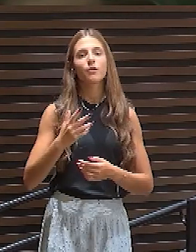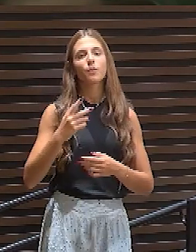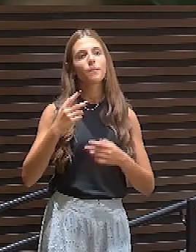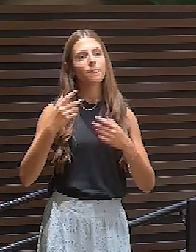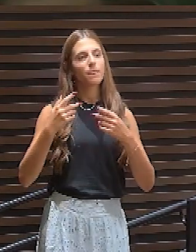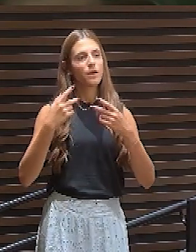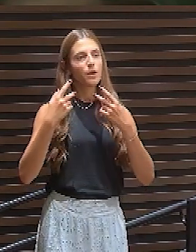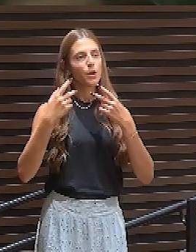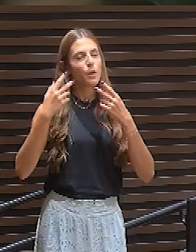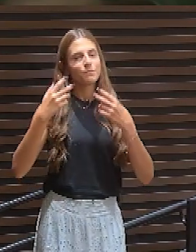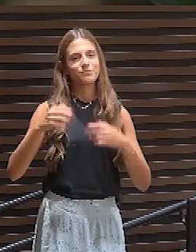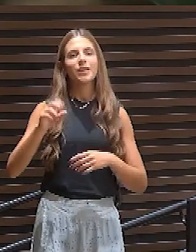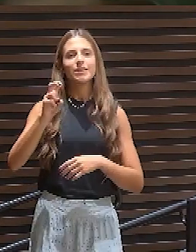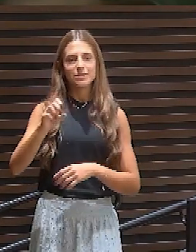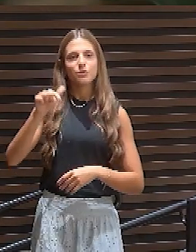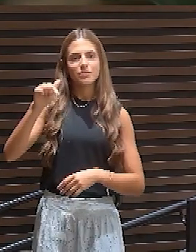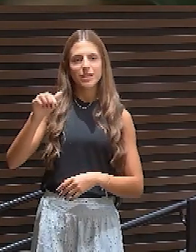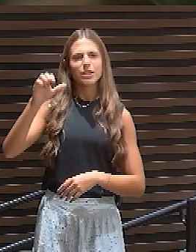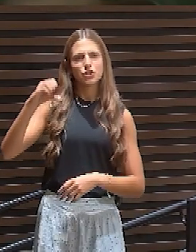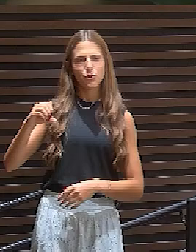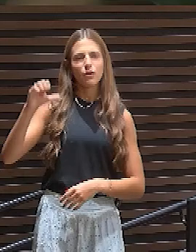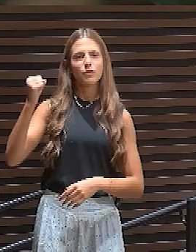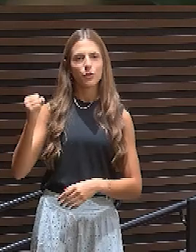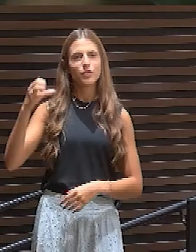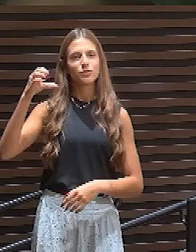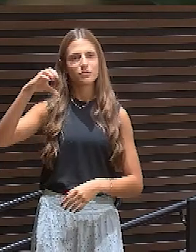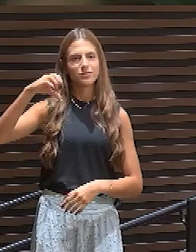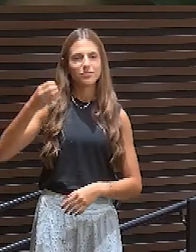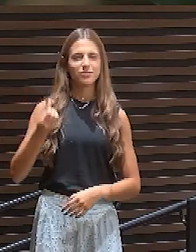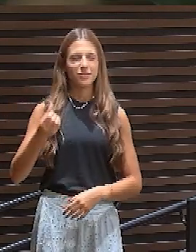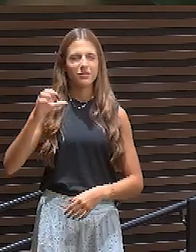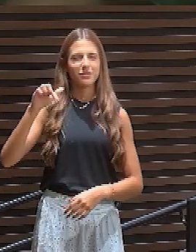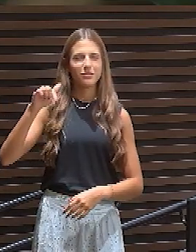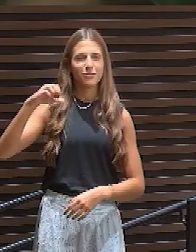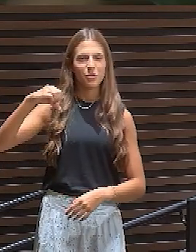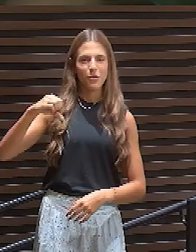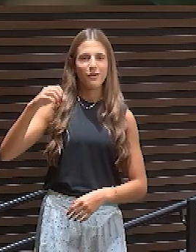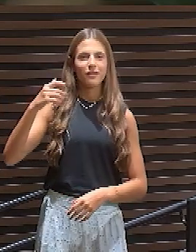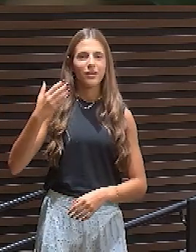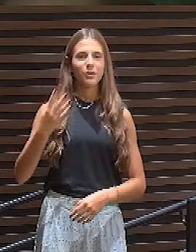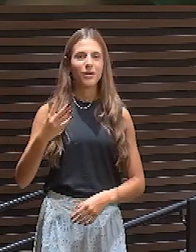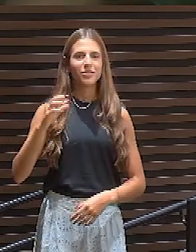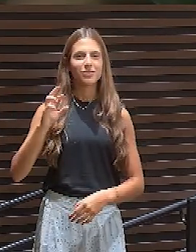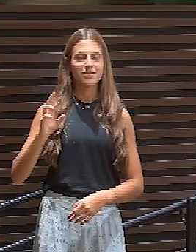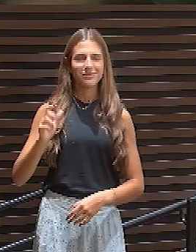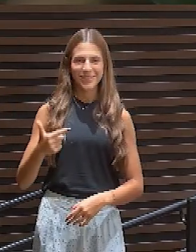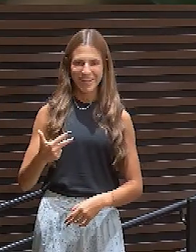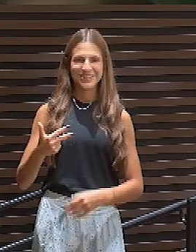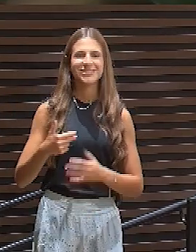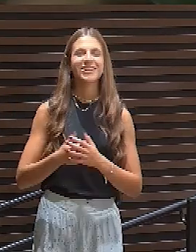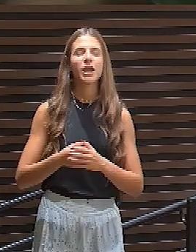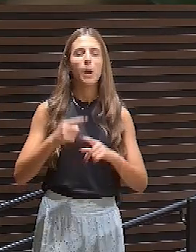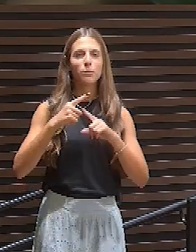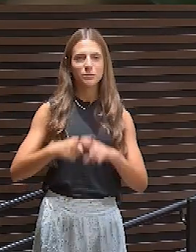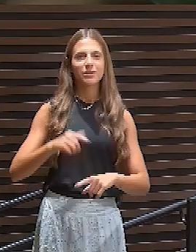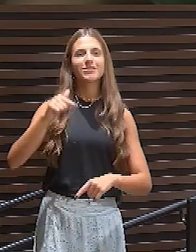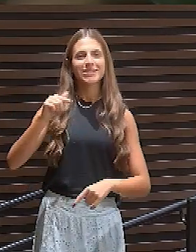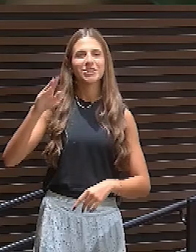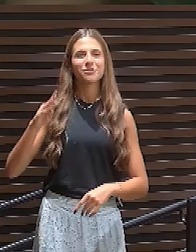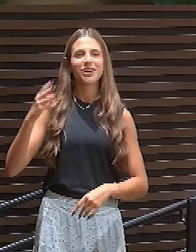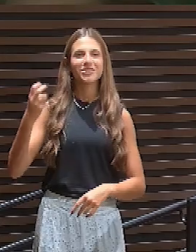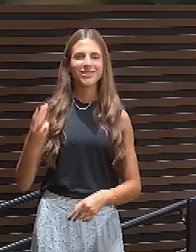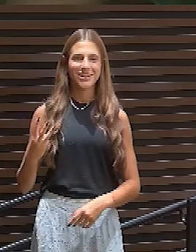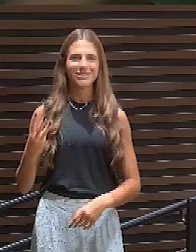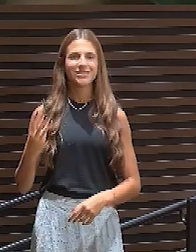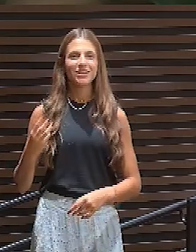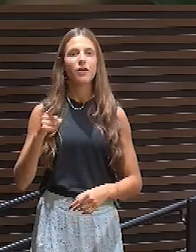8, 6, 9, 4, 3, 20 números. multiplicado por 7, 4, 3.